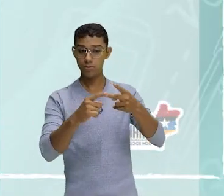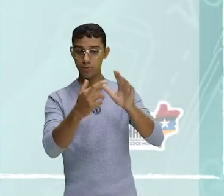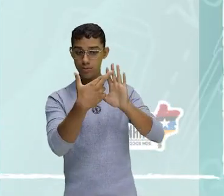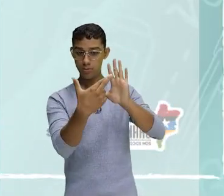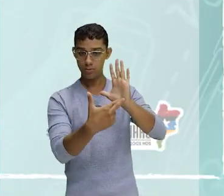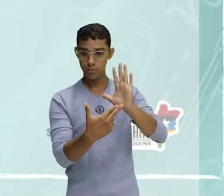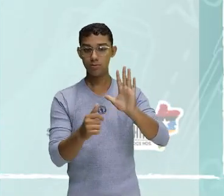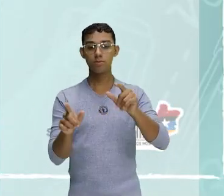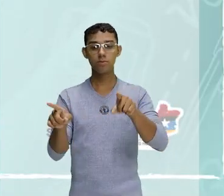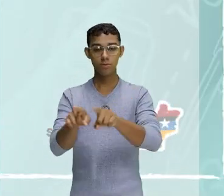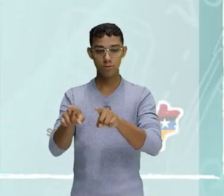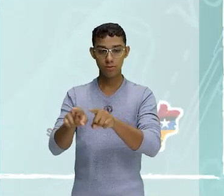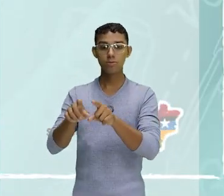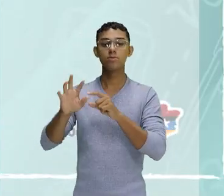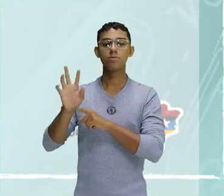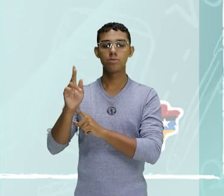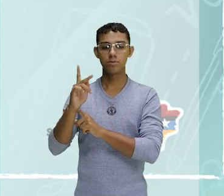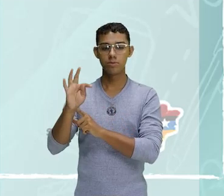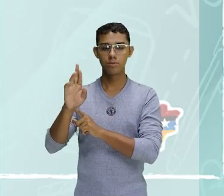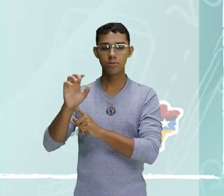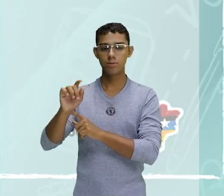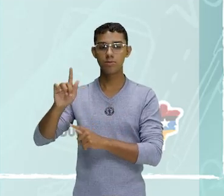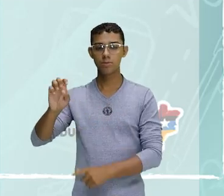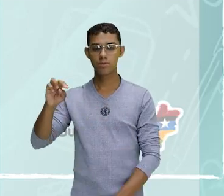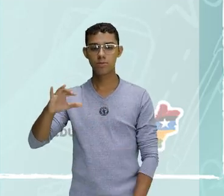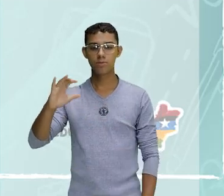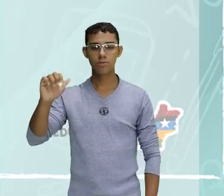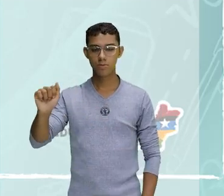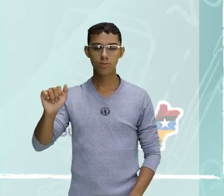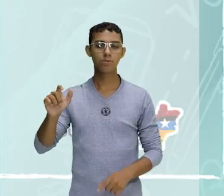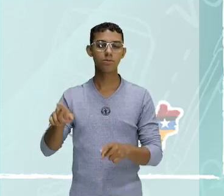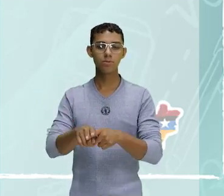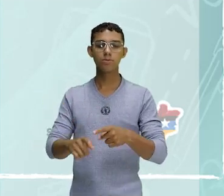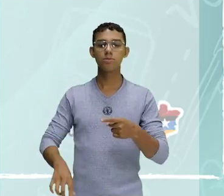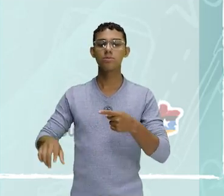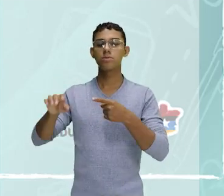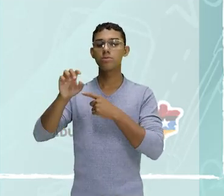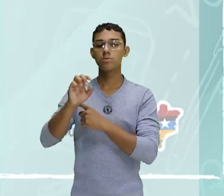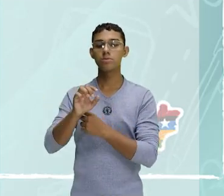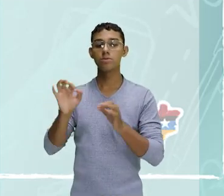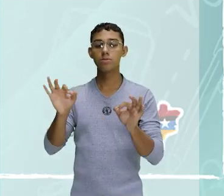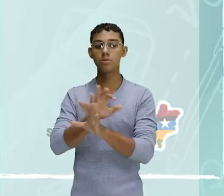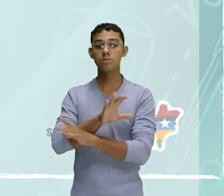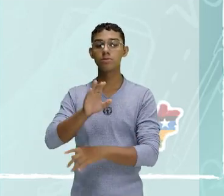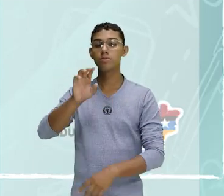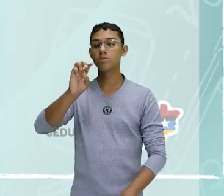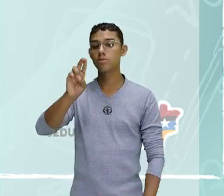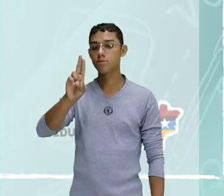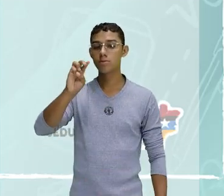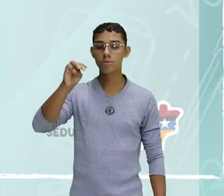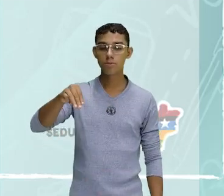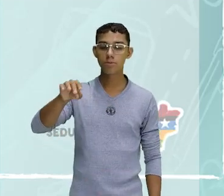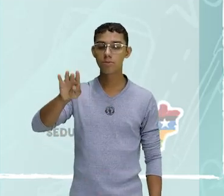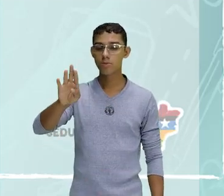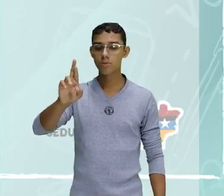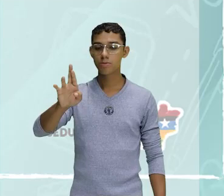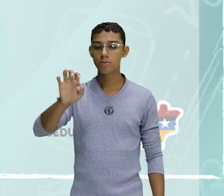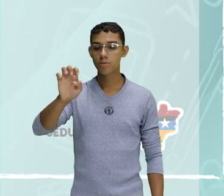los heterogenéricos, para as palavras heterogenéricas, são palavras terminadas em